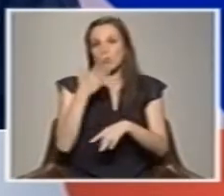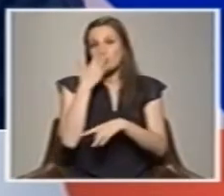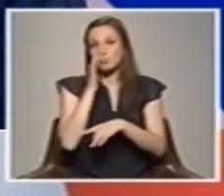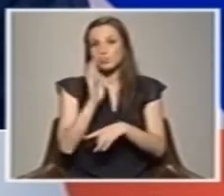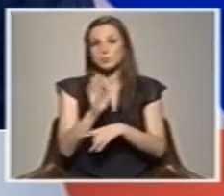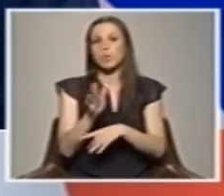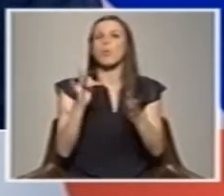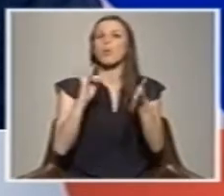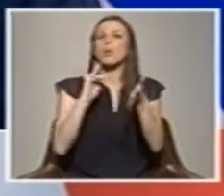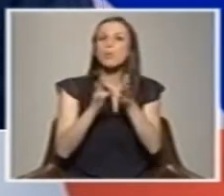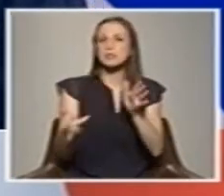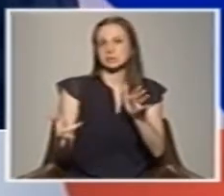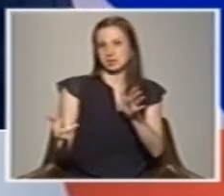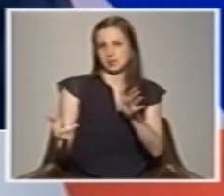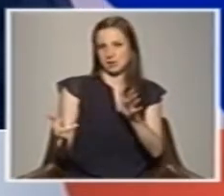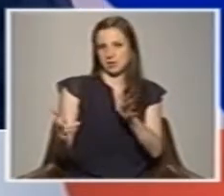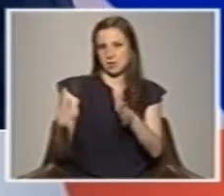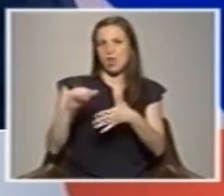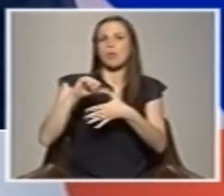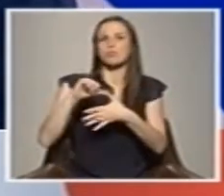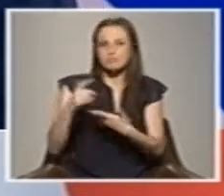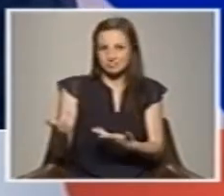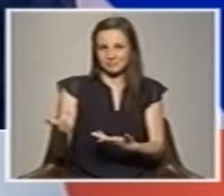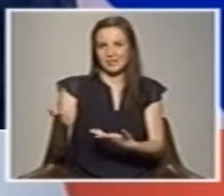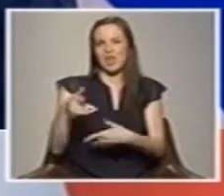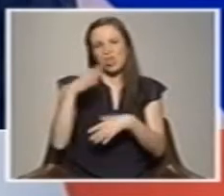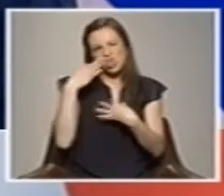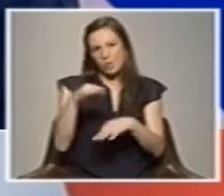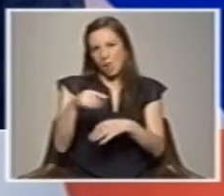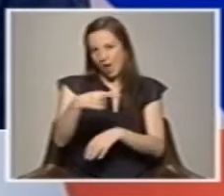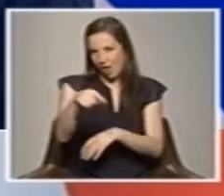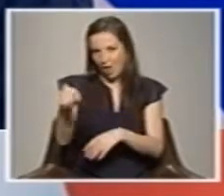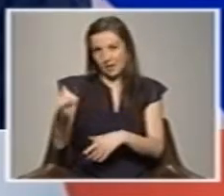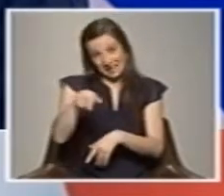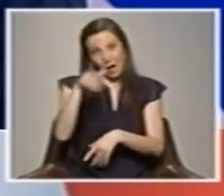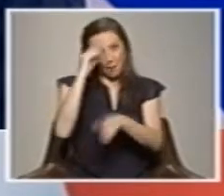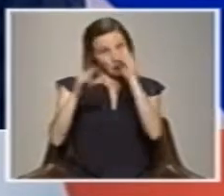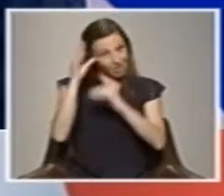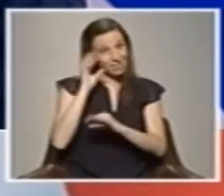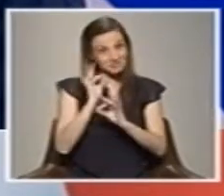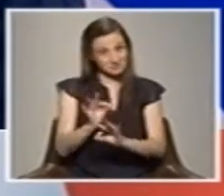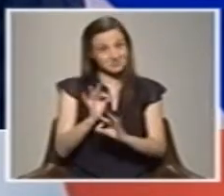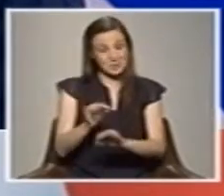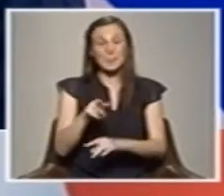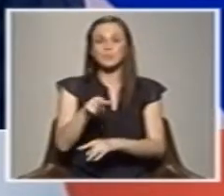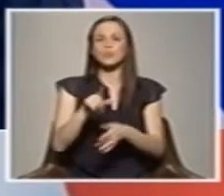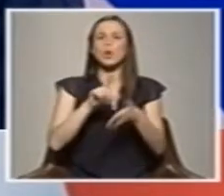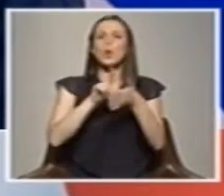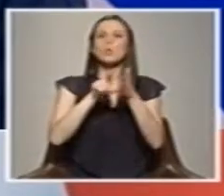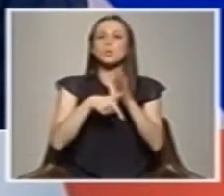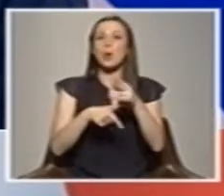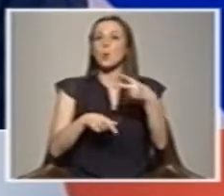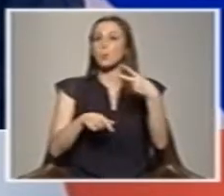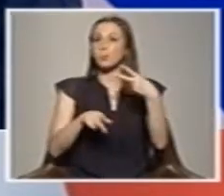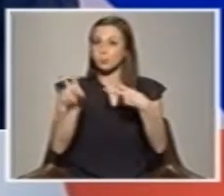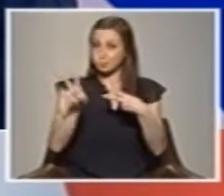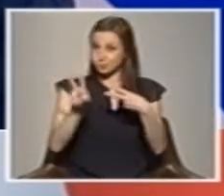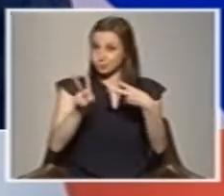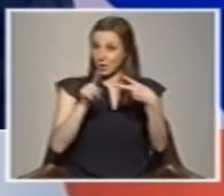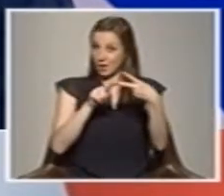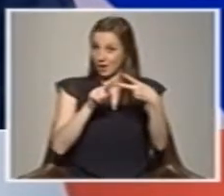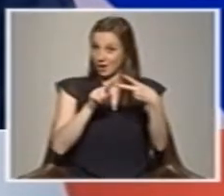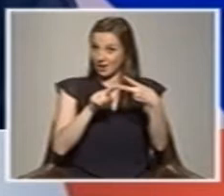no Brasil, na América Latina, é muito, muito frequente e lá aprendemos. Um segundo projeto é um projeto mais de